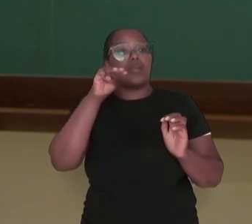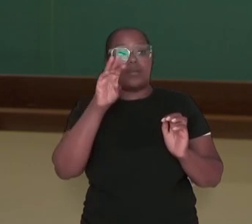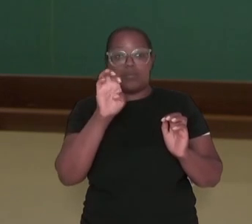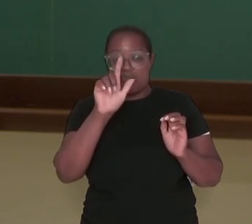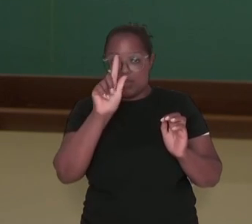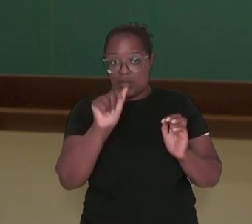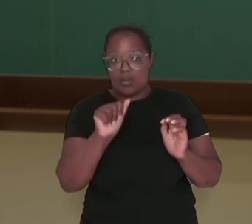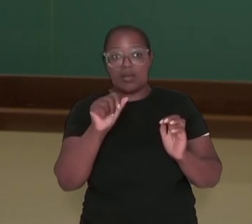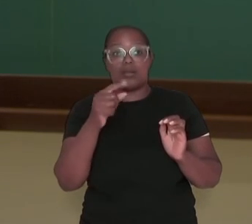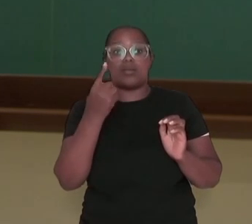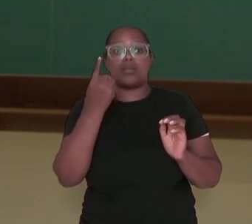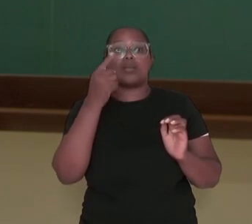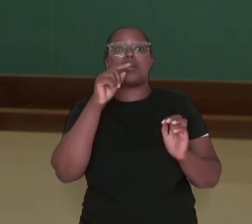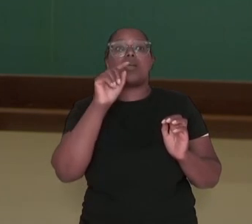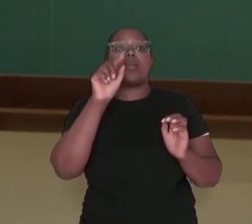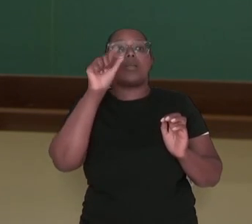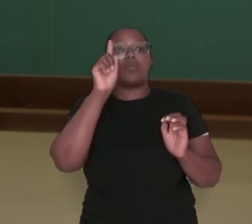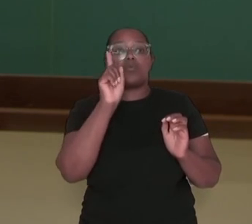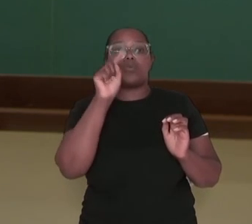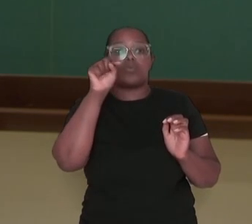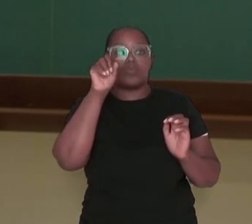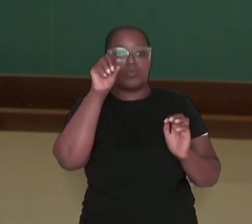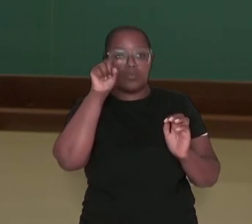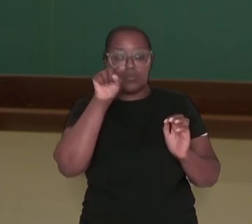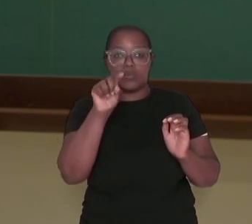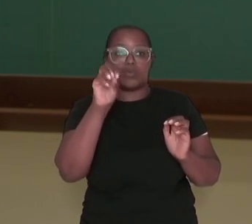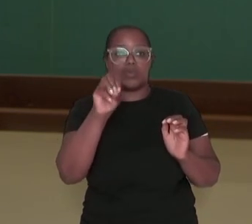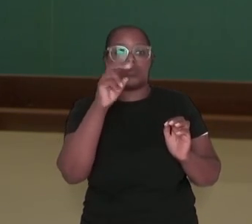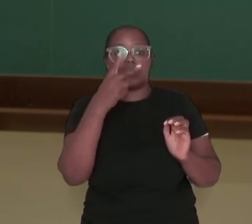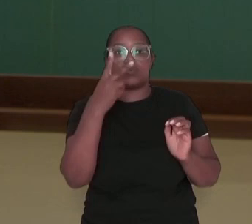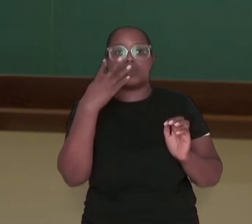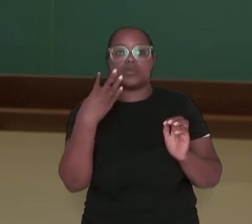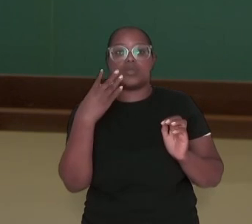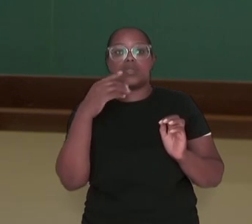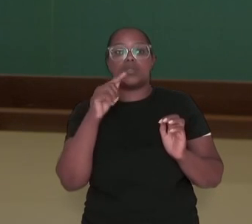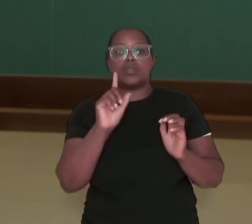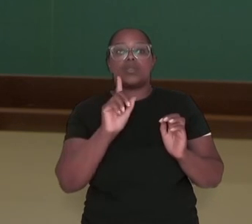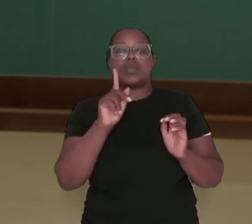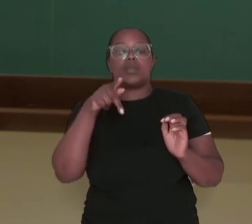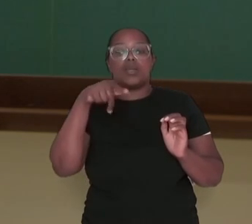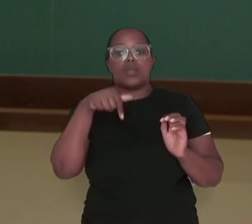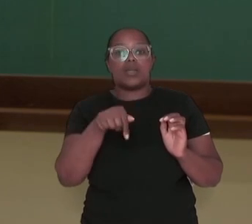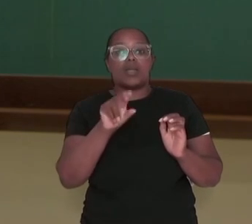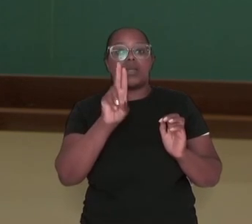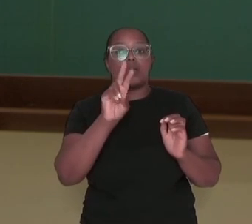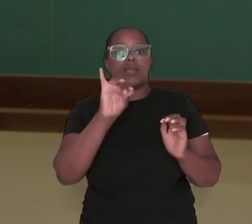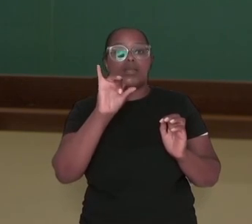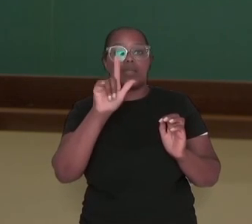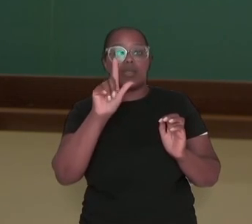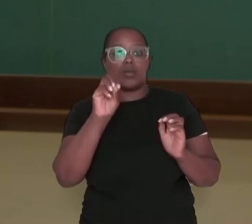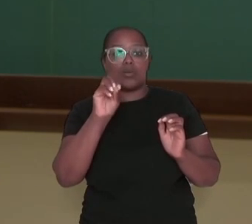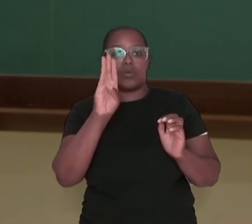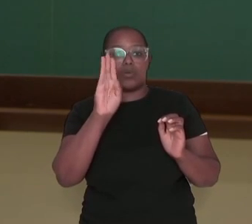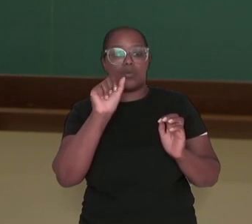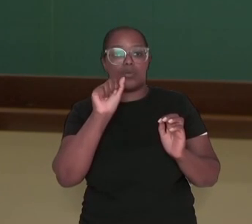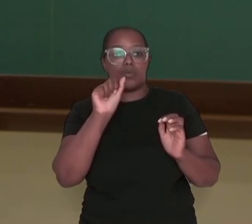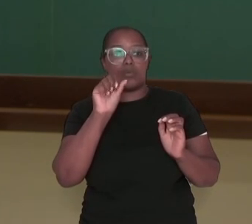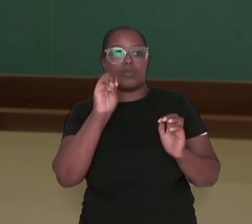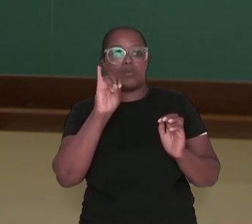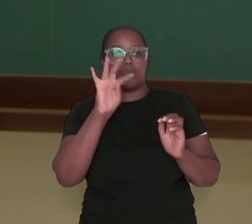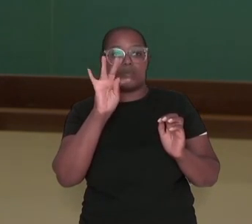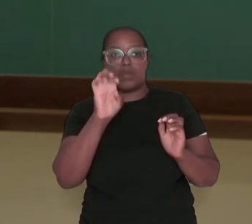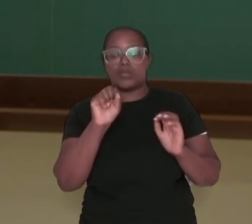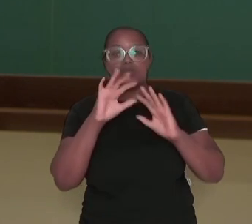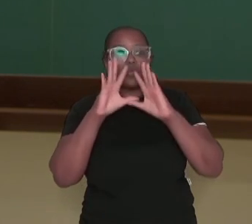megabyte, 1024 kilobytes, gigabyte, 1024 megabytes e terabyte, 1024